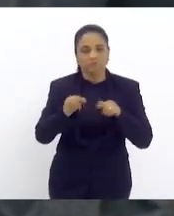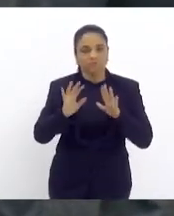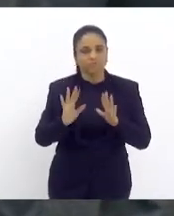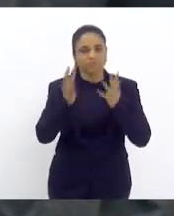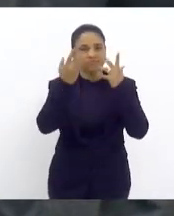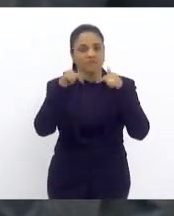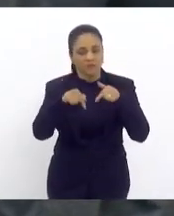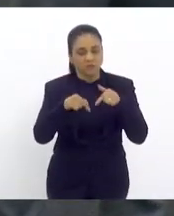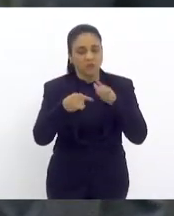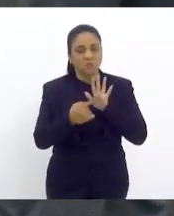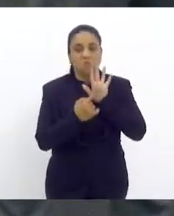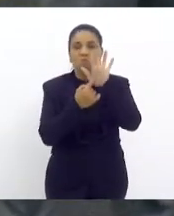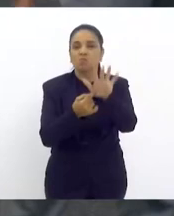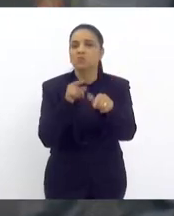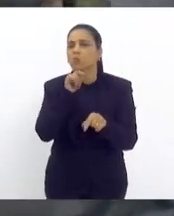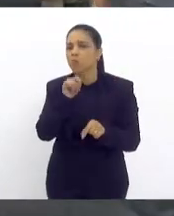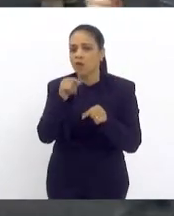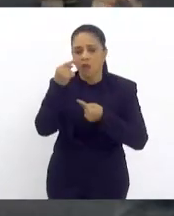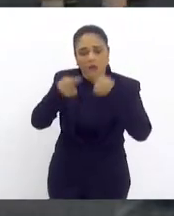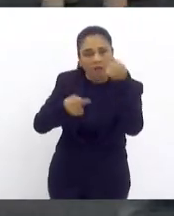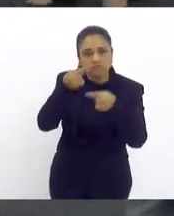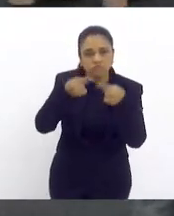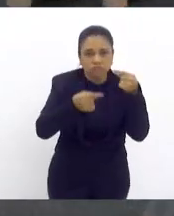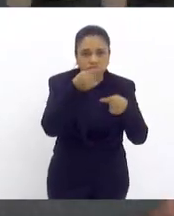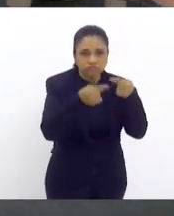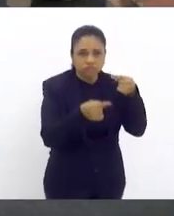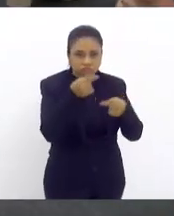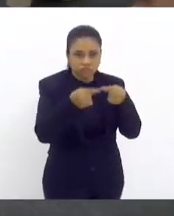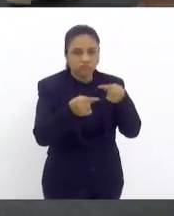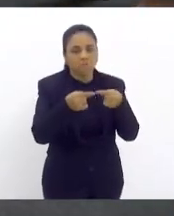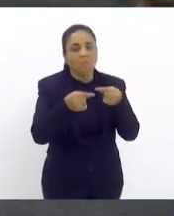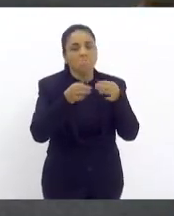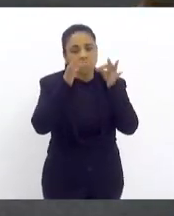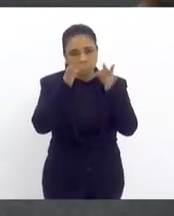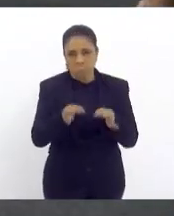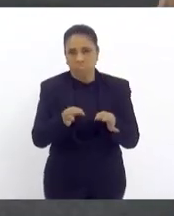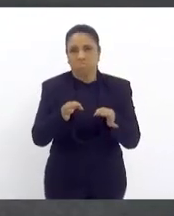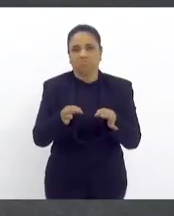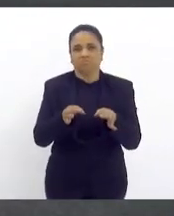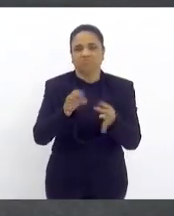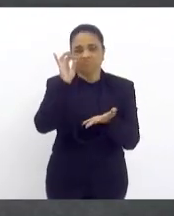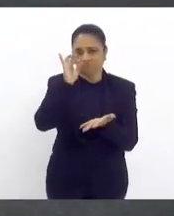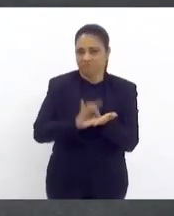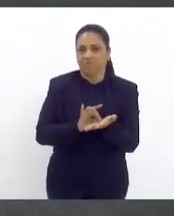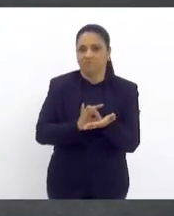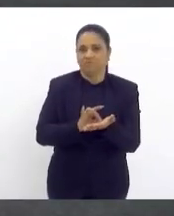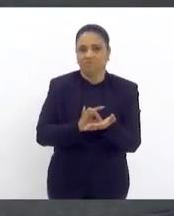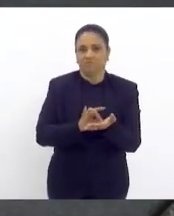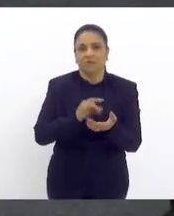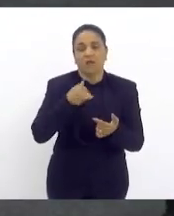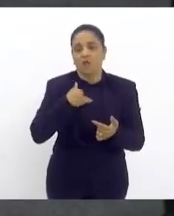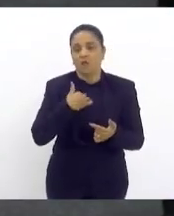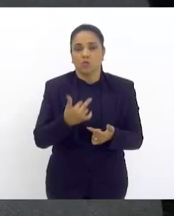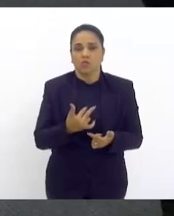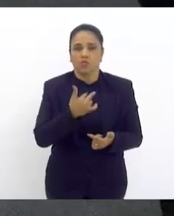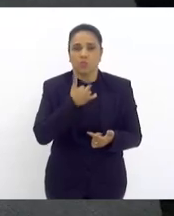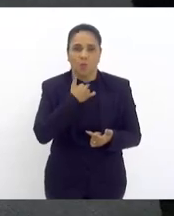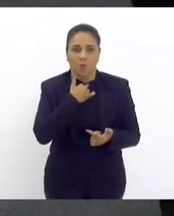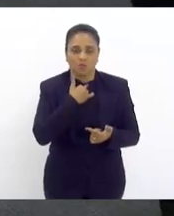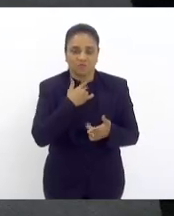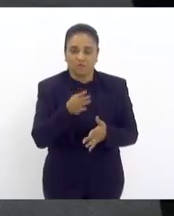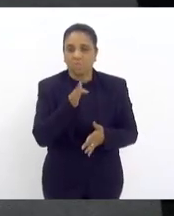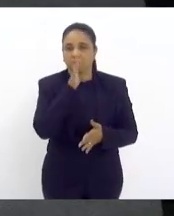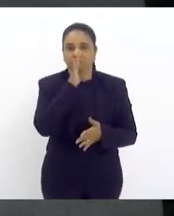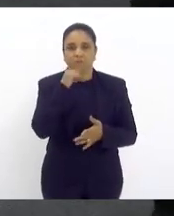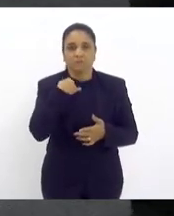colocando de fato a discussão no patamar que merece estar eu não posso deixar de mencionar a presidência que